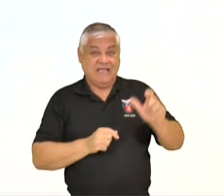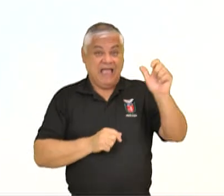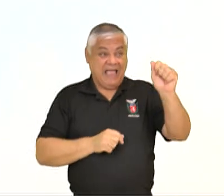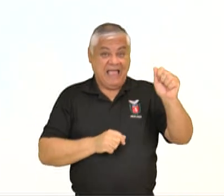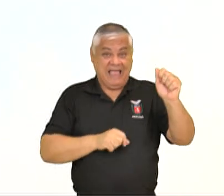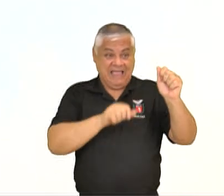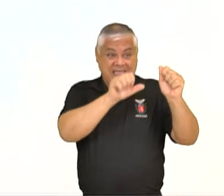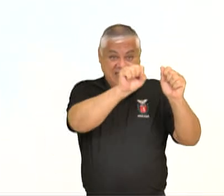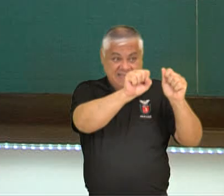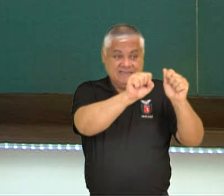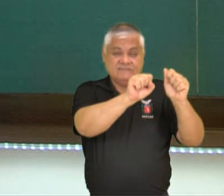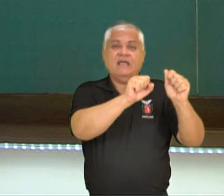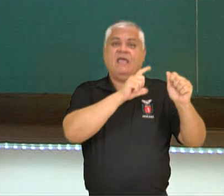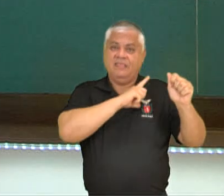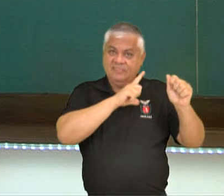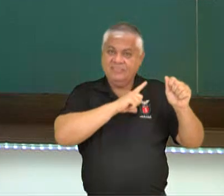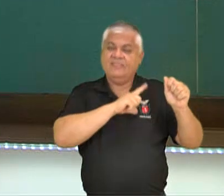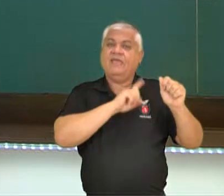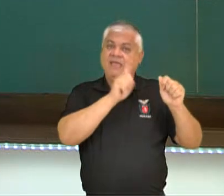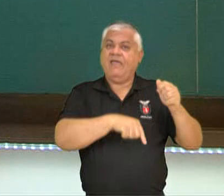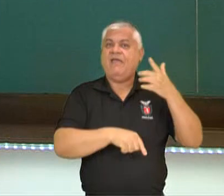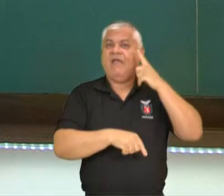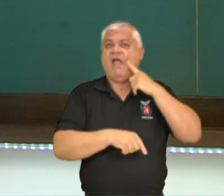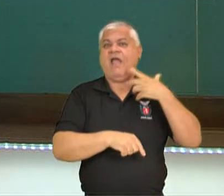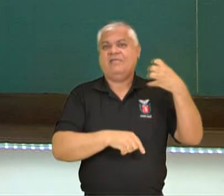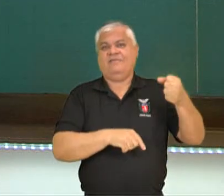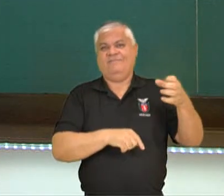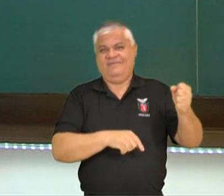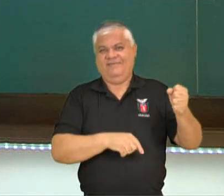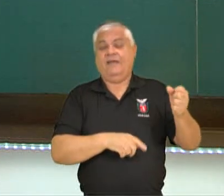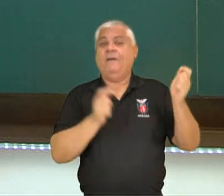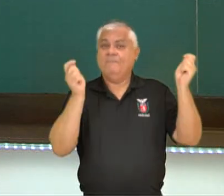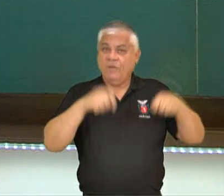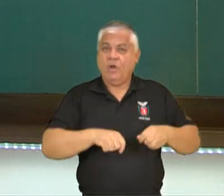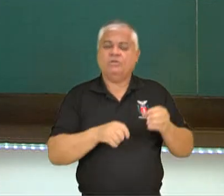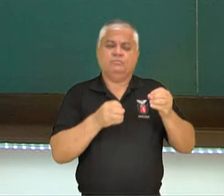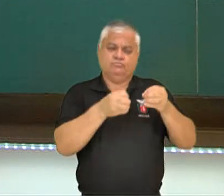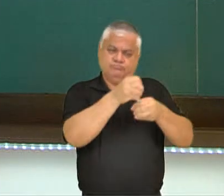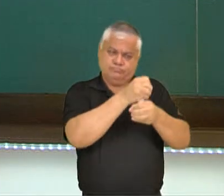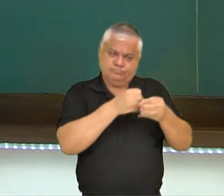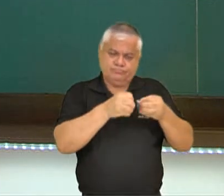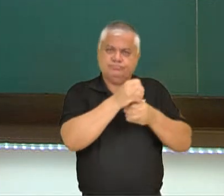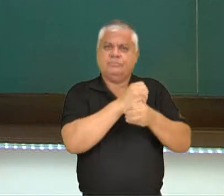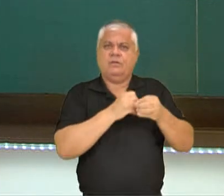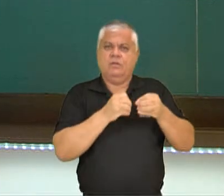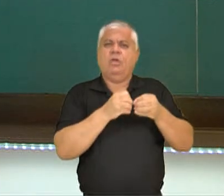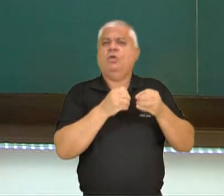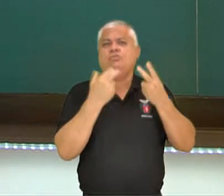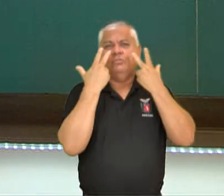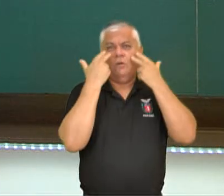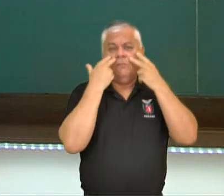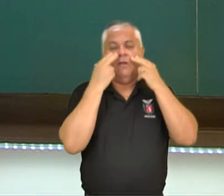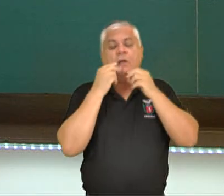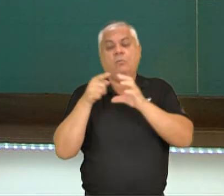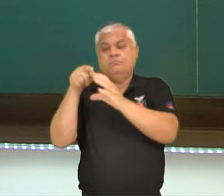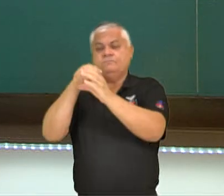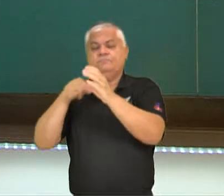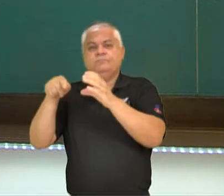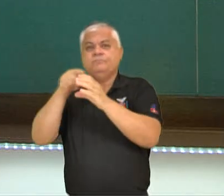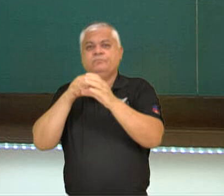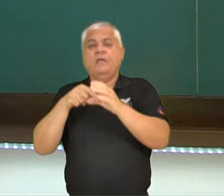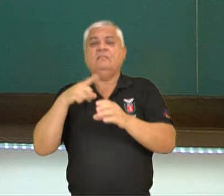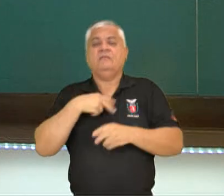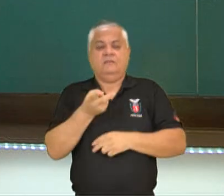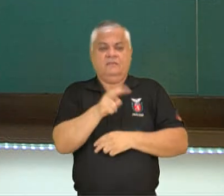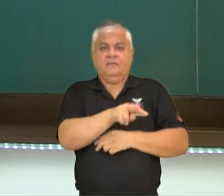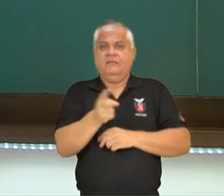tem o traço falciforme. Então, ela produz tanto hemácias normais quanto hemácias anormais. E